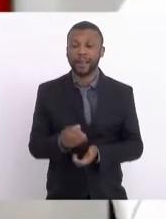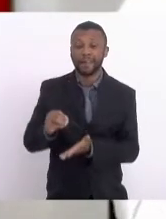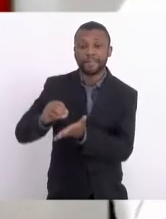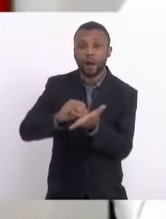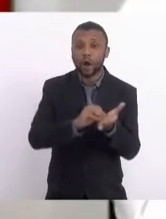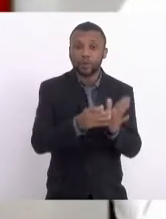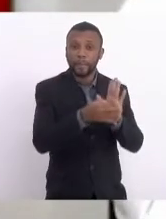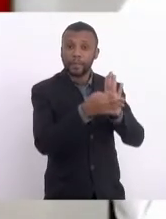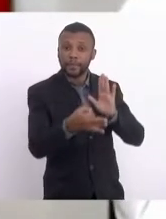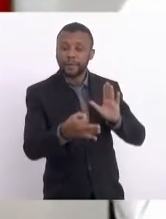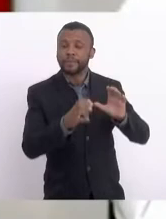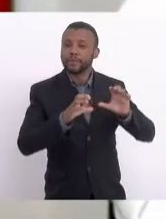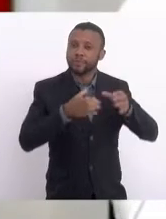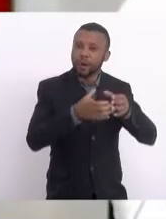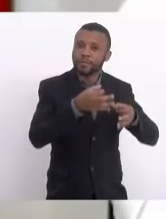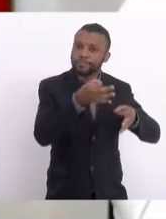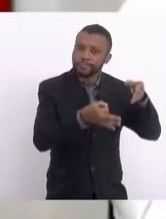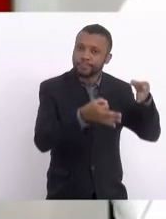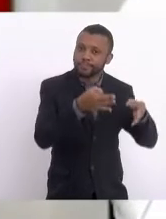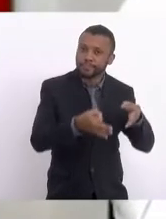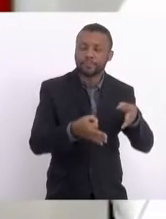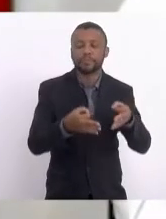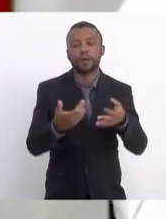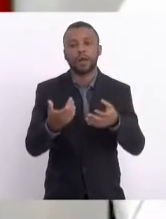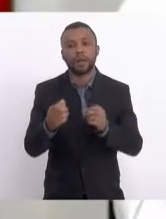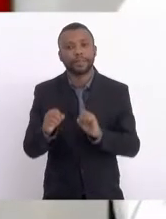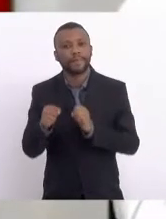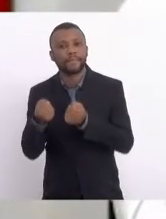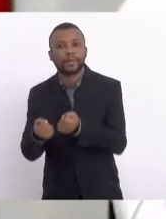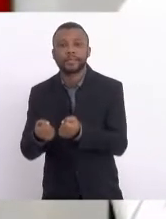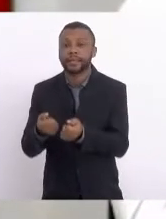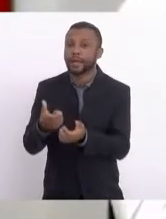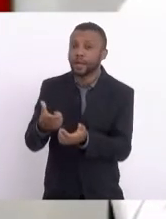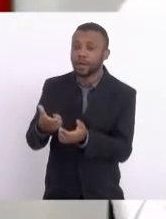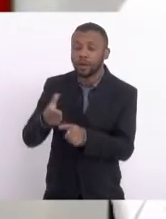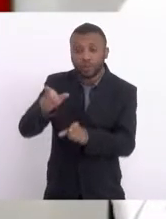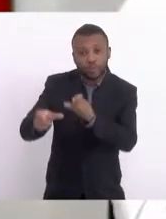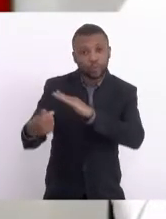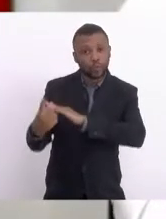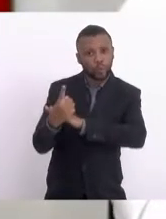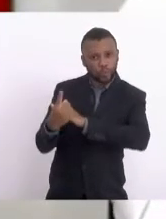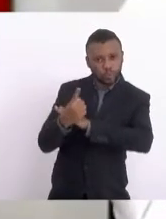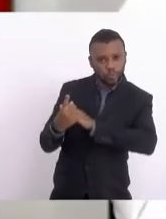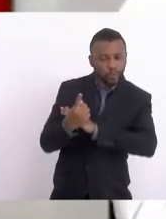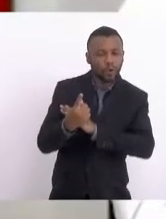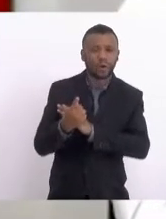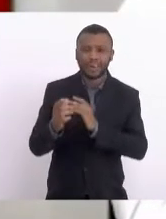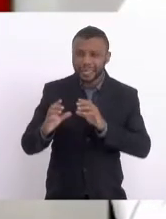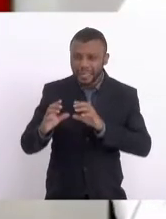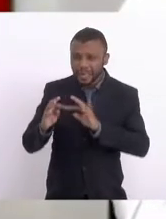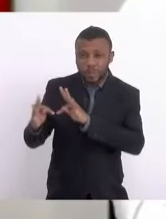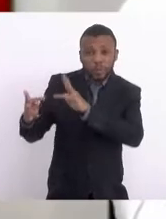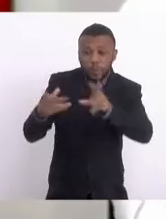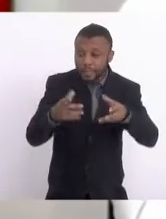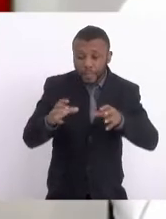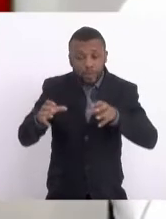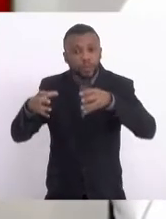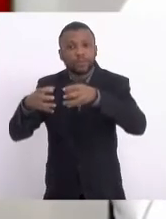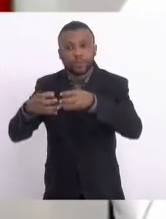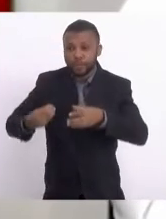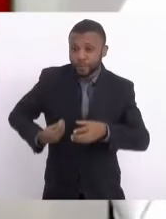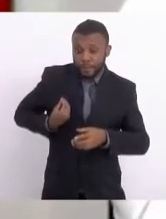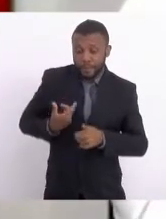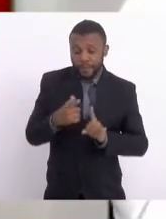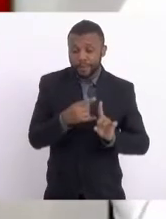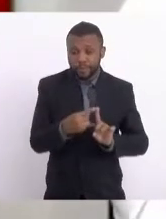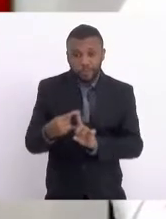Constituição e Justiça, de Defesa do Consumidor, de Economia, Indústria e Comércio, de Orçamento, Finanças, Fiscalização Financeira e Controle. Para emitir parecer